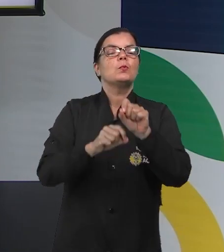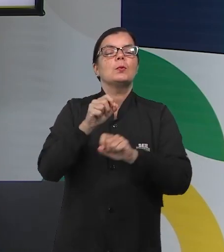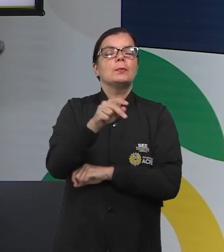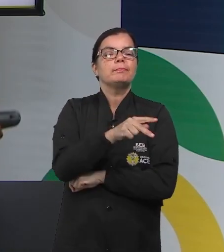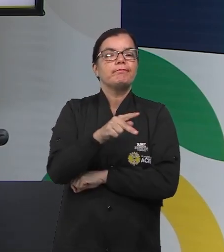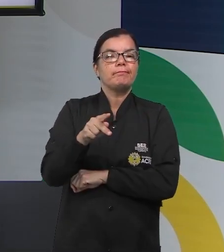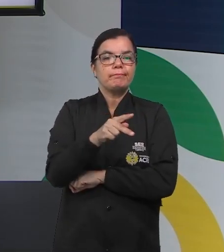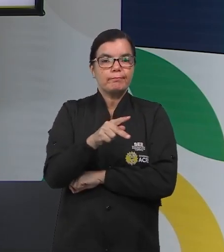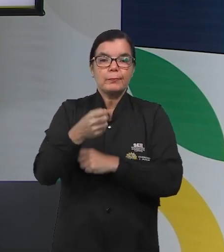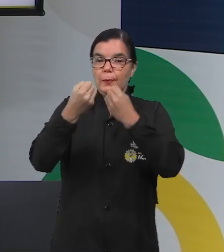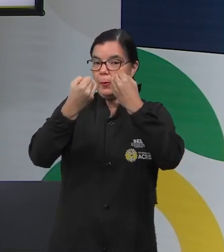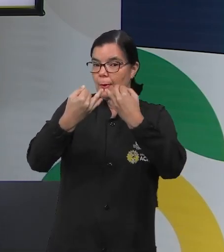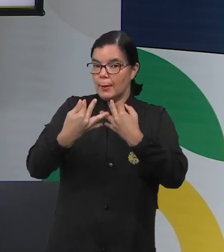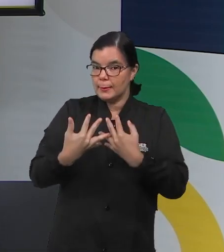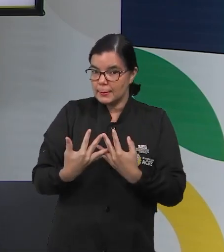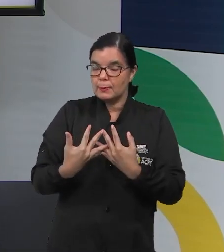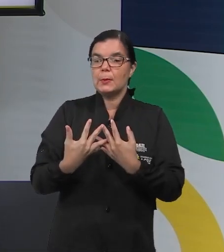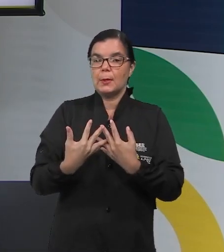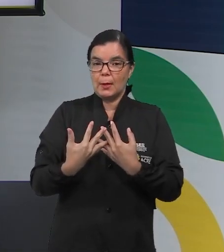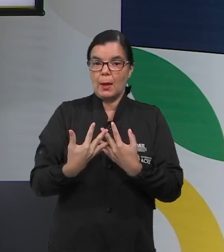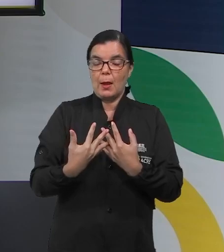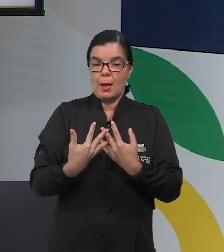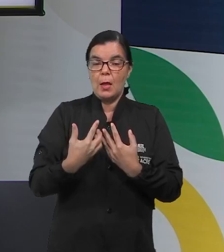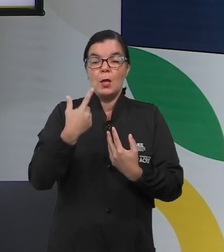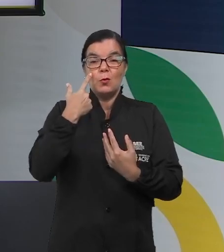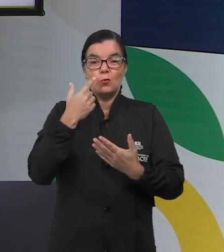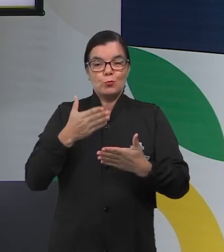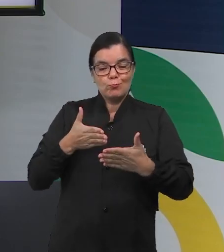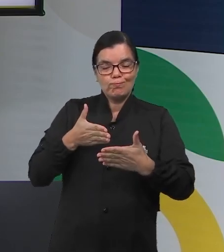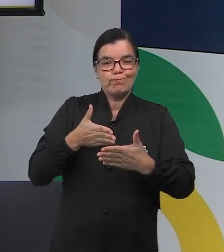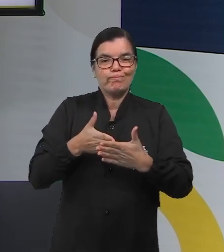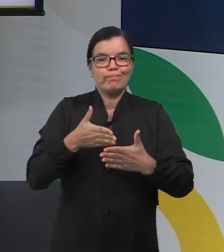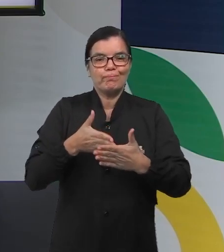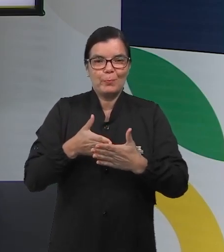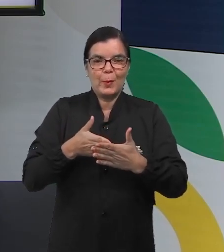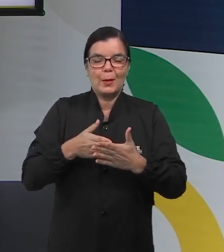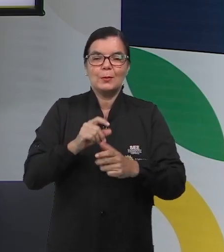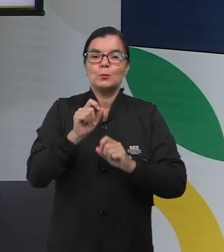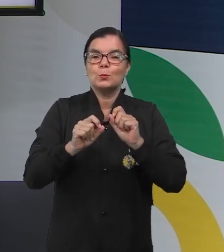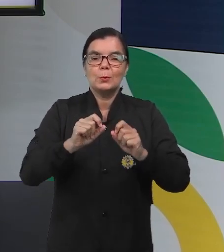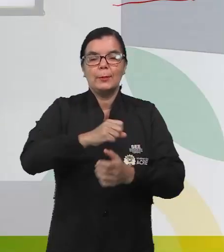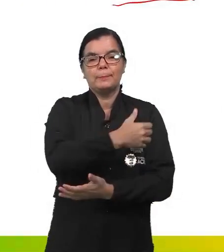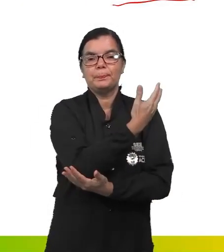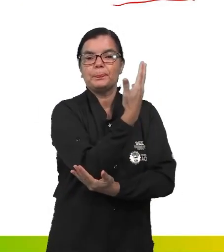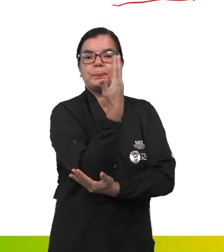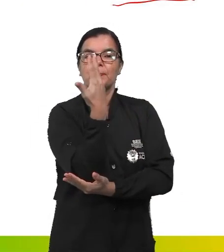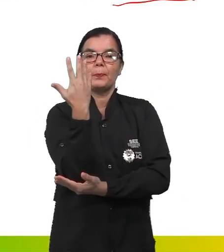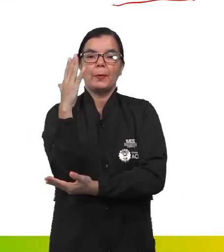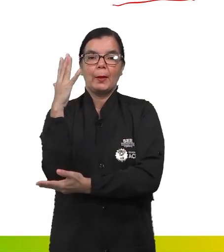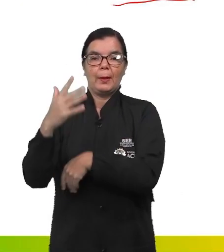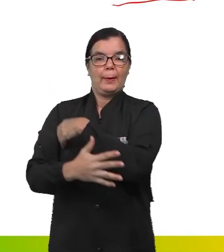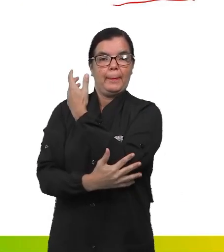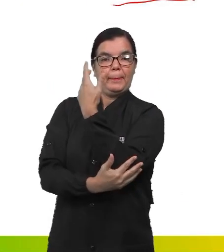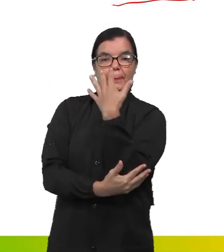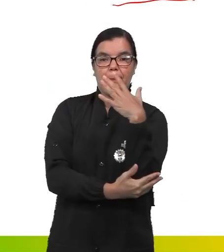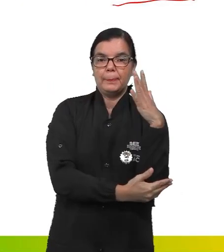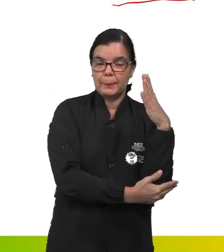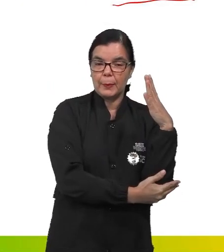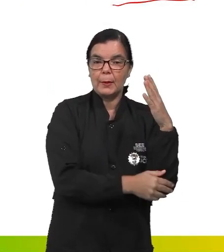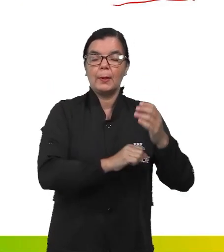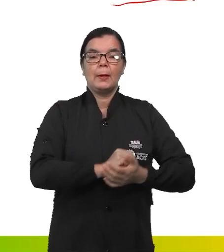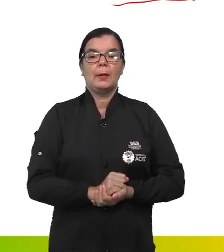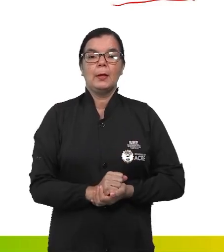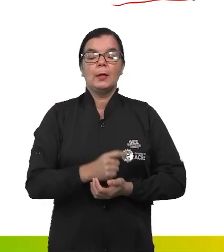professora? Falar e tratar dos impactos ambientais. Vou até destacar aqui no texto para vocês, tá?